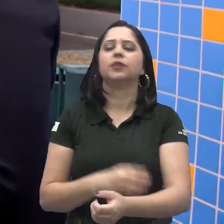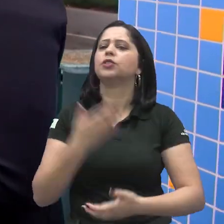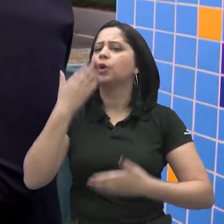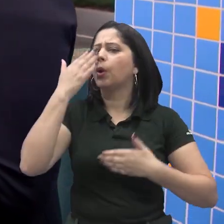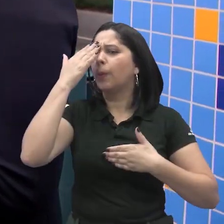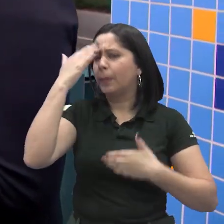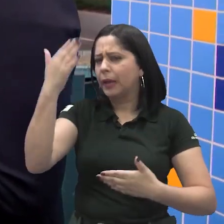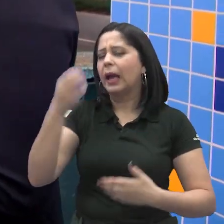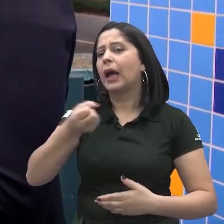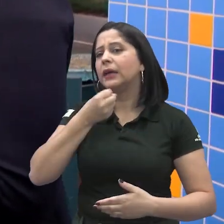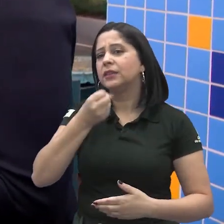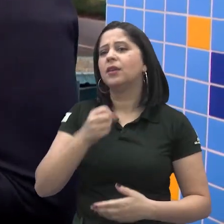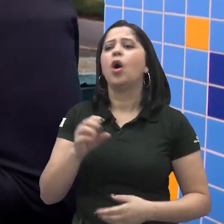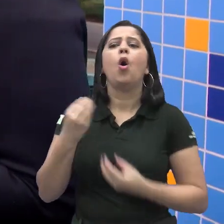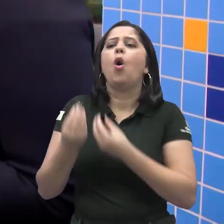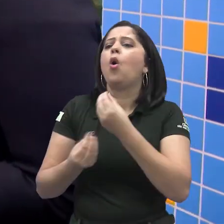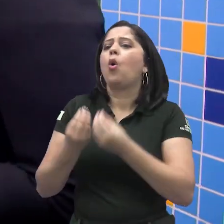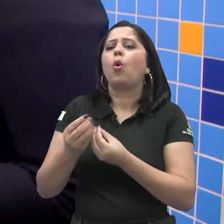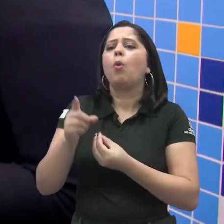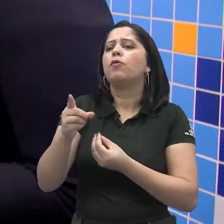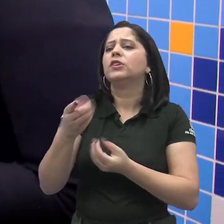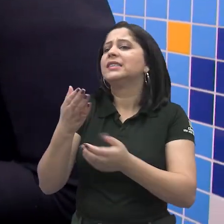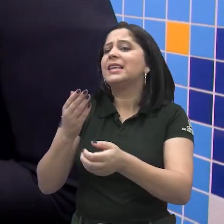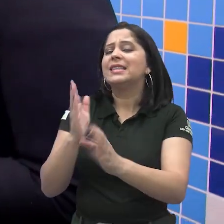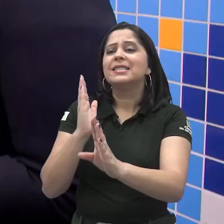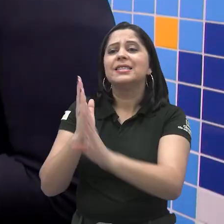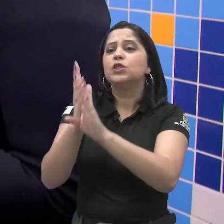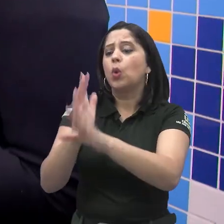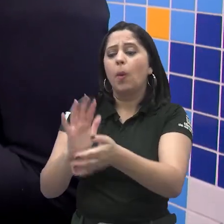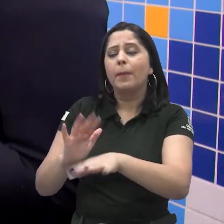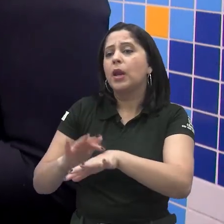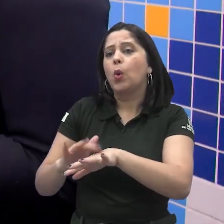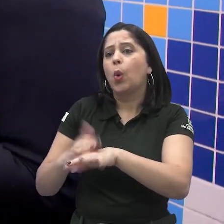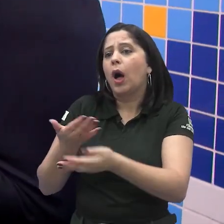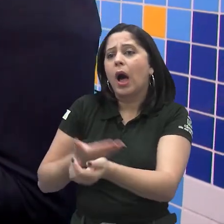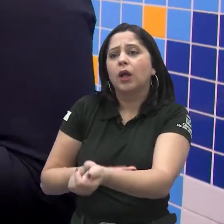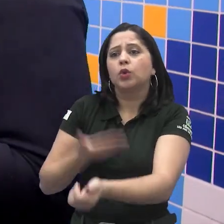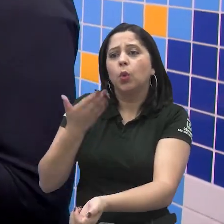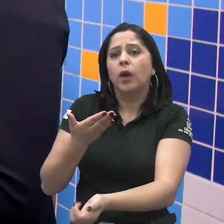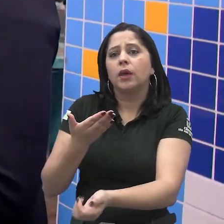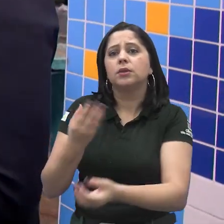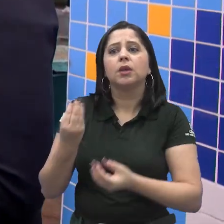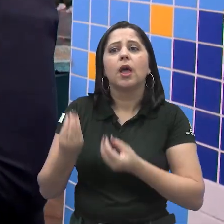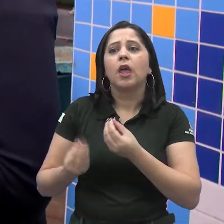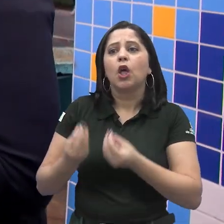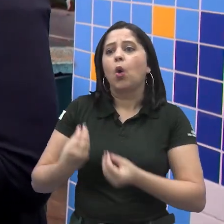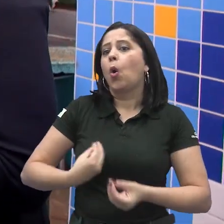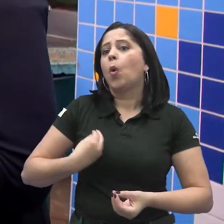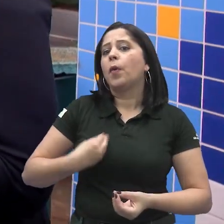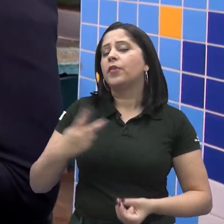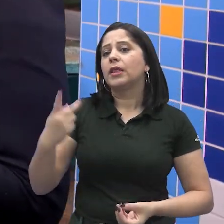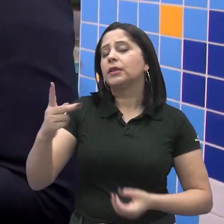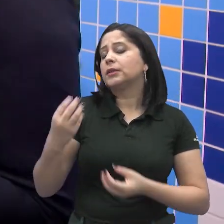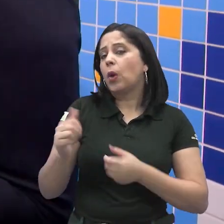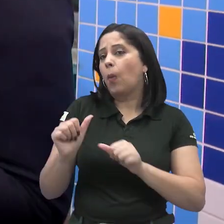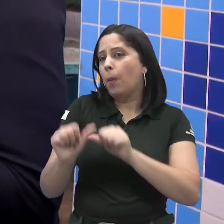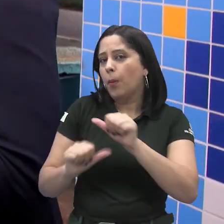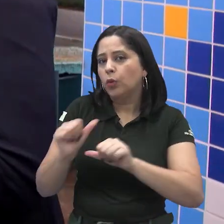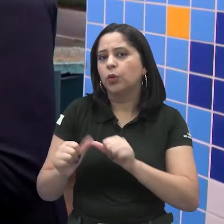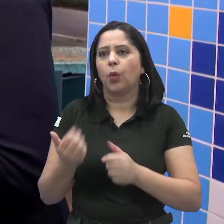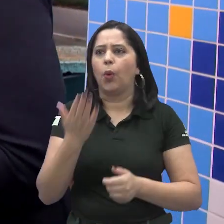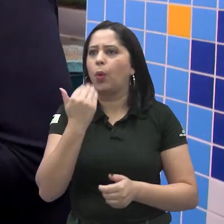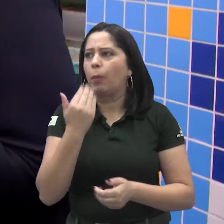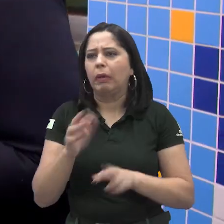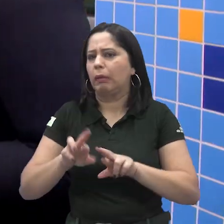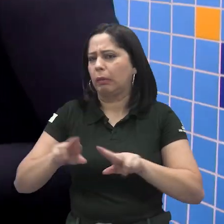Você. Como é que você descobriu, né, que é a pressão alta e aí o que você mudou aí durante a sua rotina, a